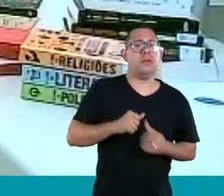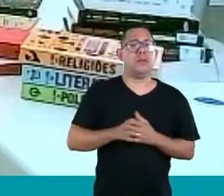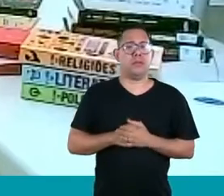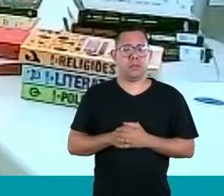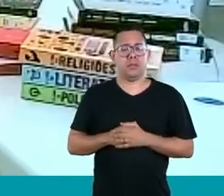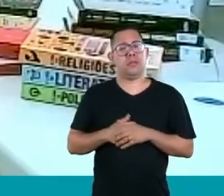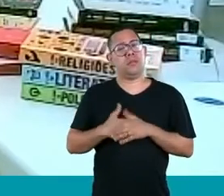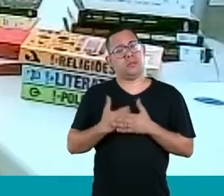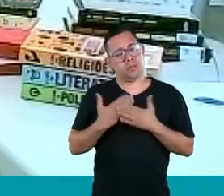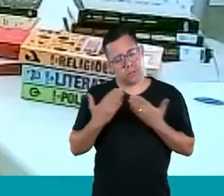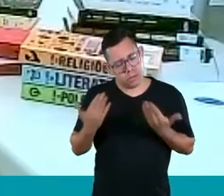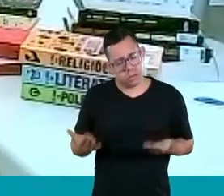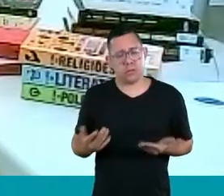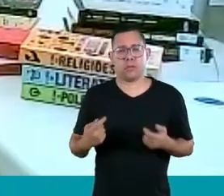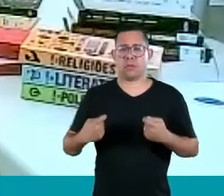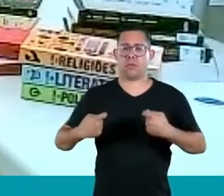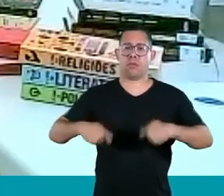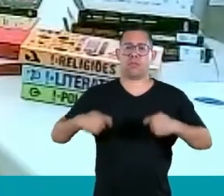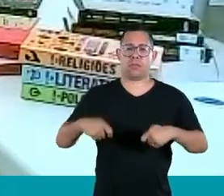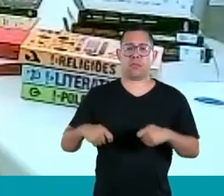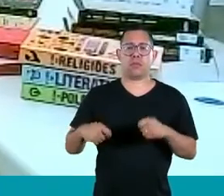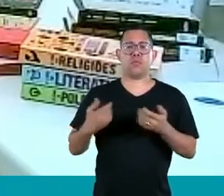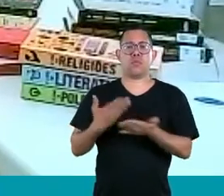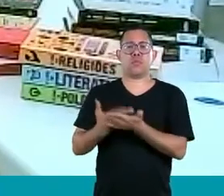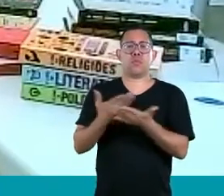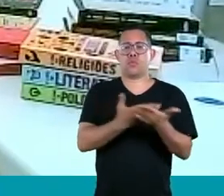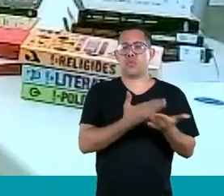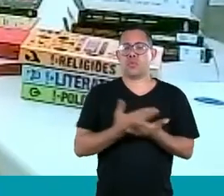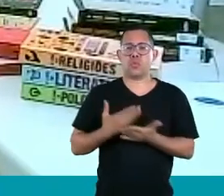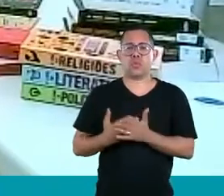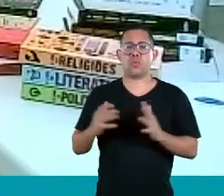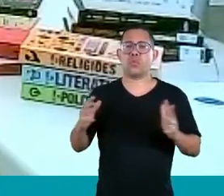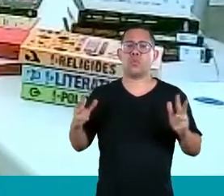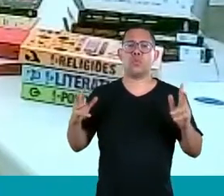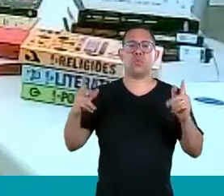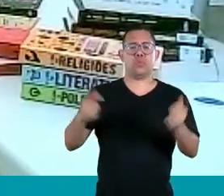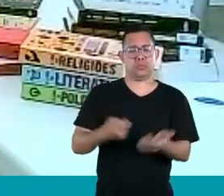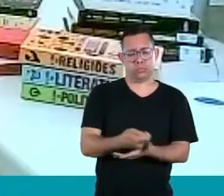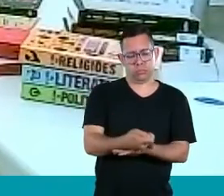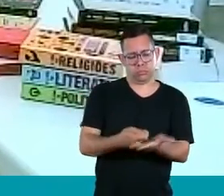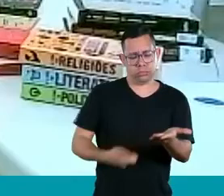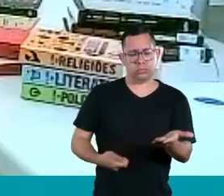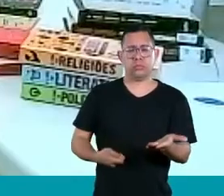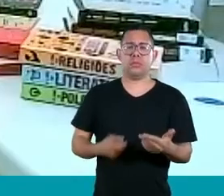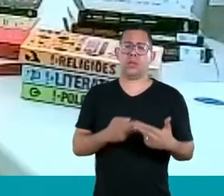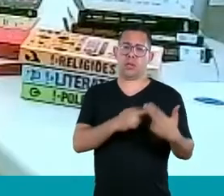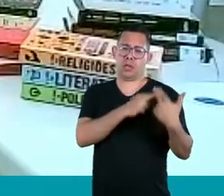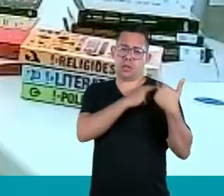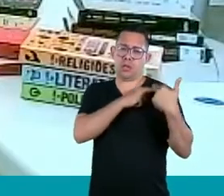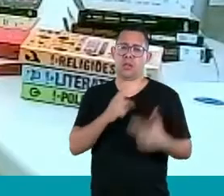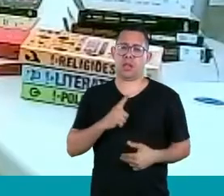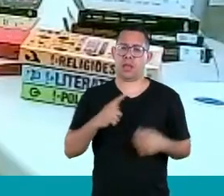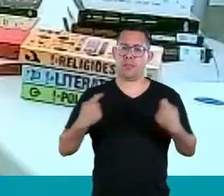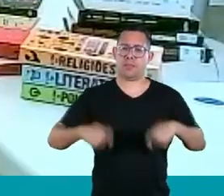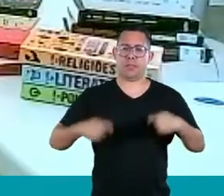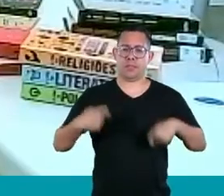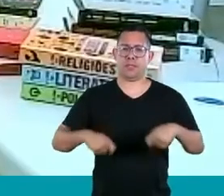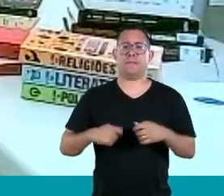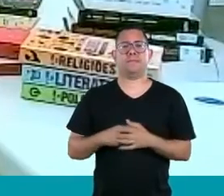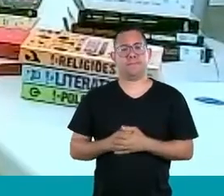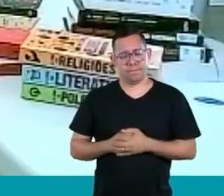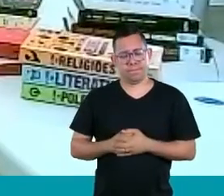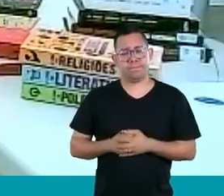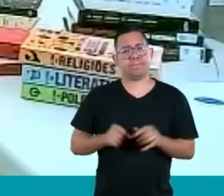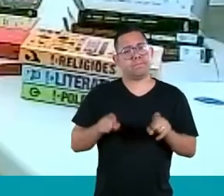Então, é preciso que os estudantes comecem a perceber que o ato de escrita requer responsabilidade por esse dizer,